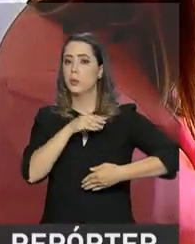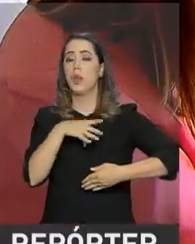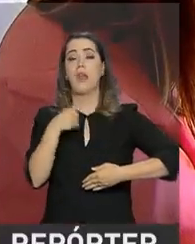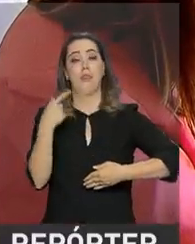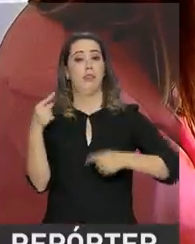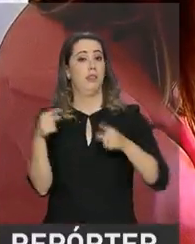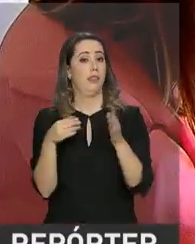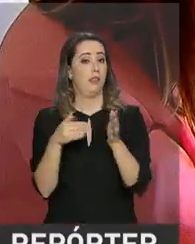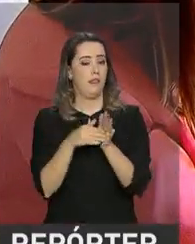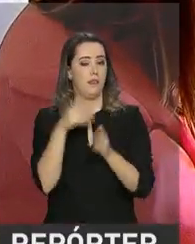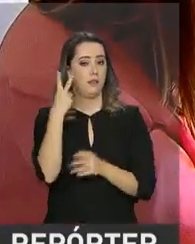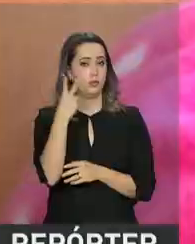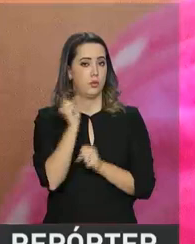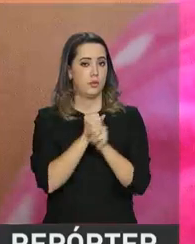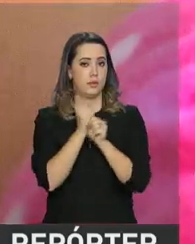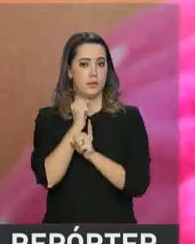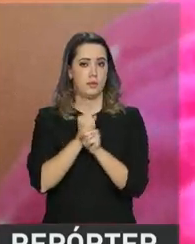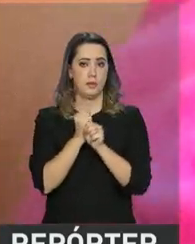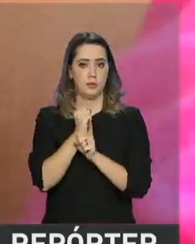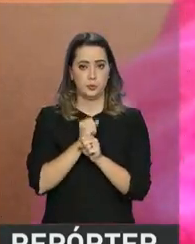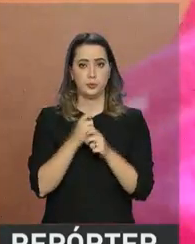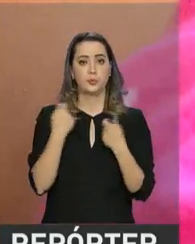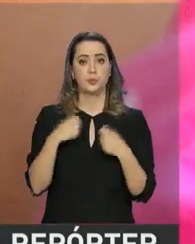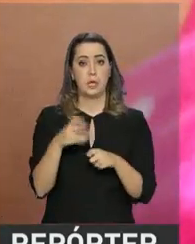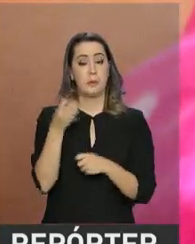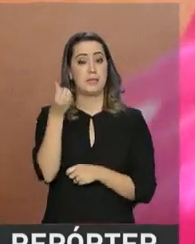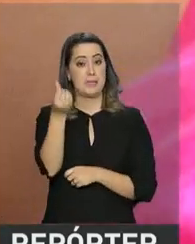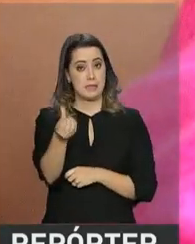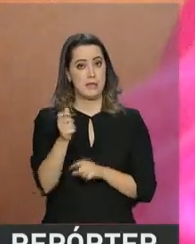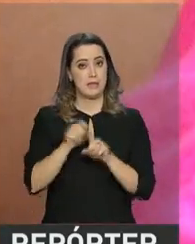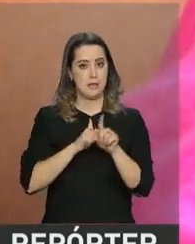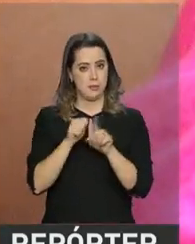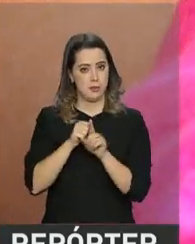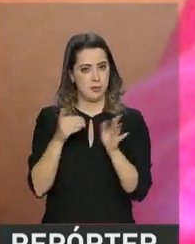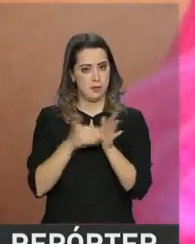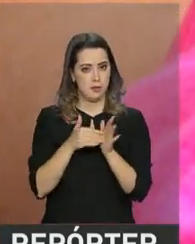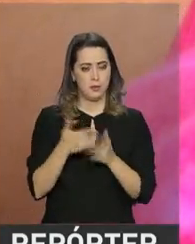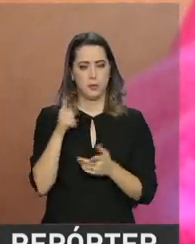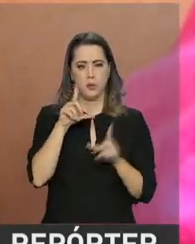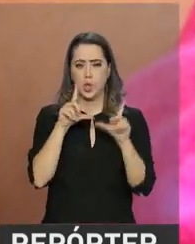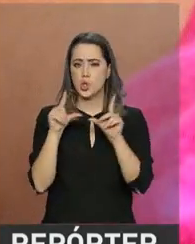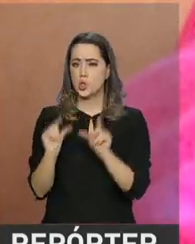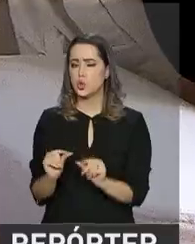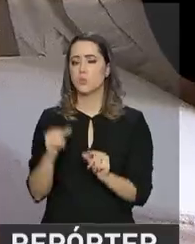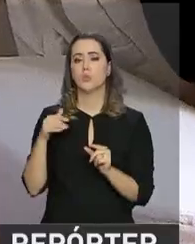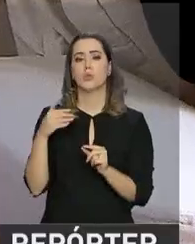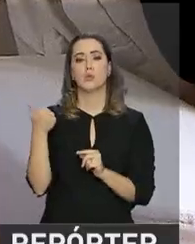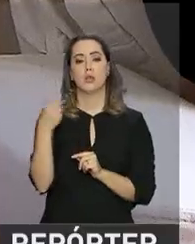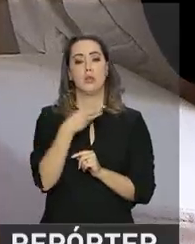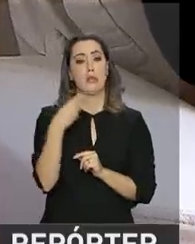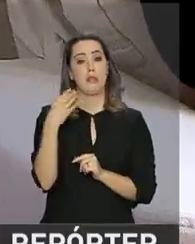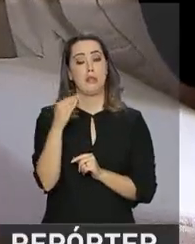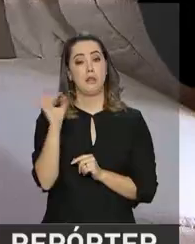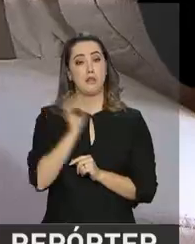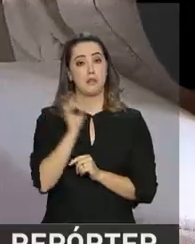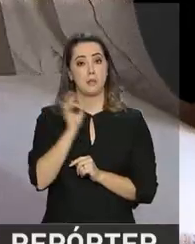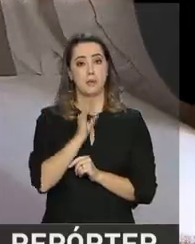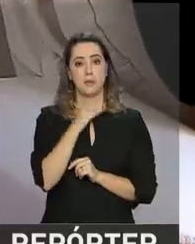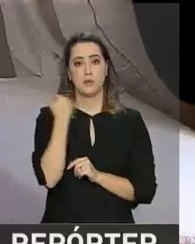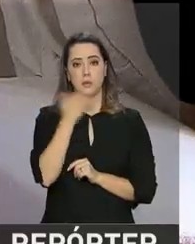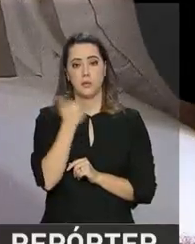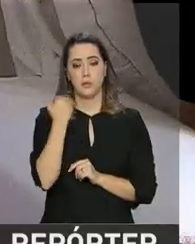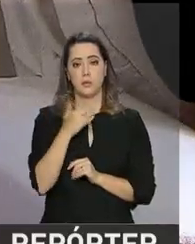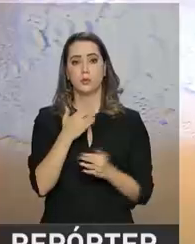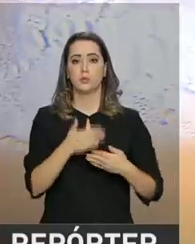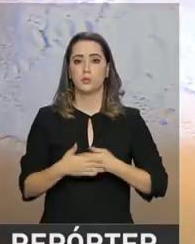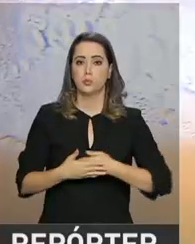exclusivo até o 6º mês. O aleitamento materno reduz em até 13% a morte de crianças menores de